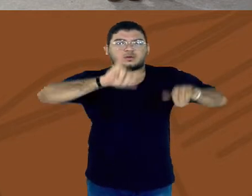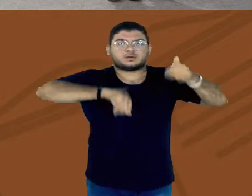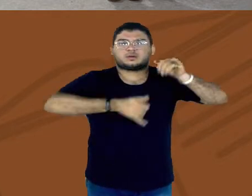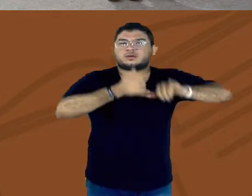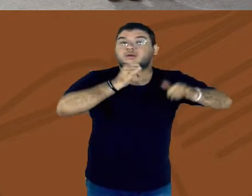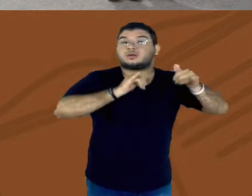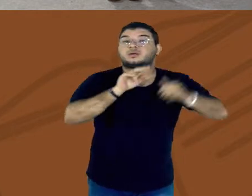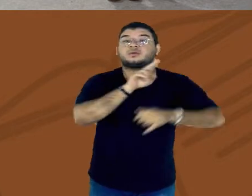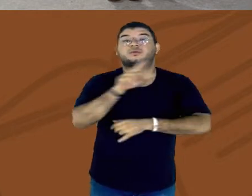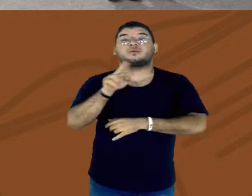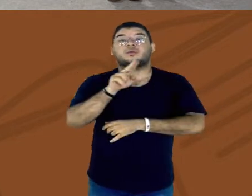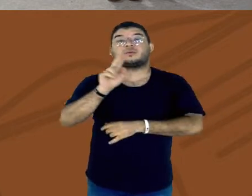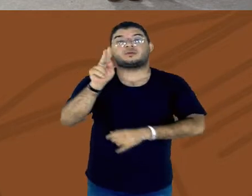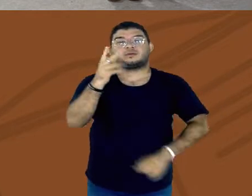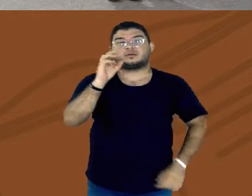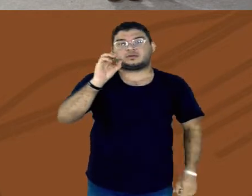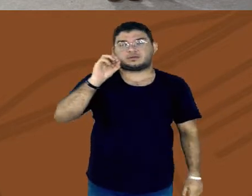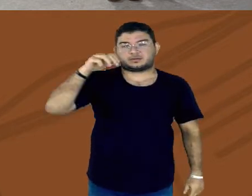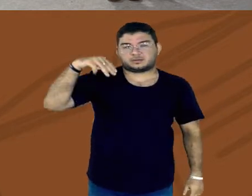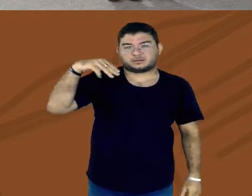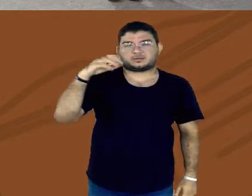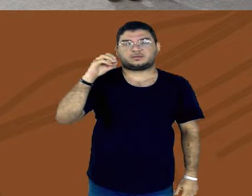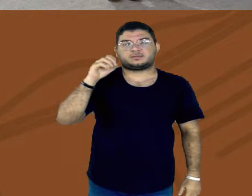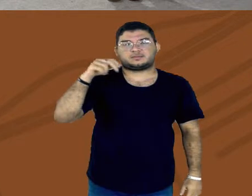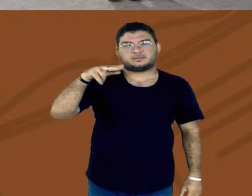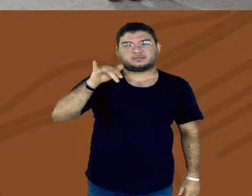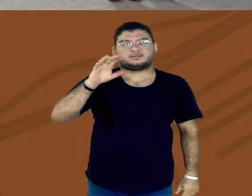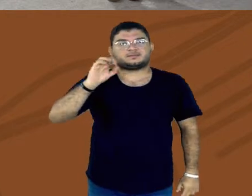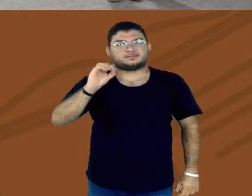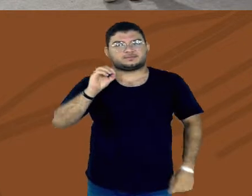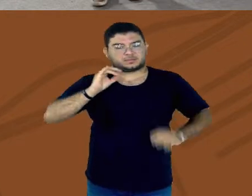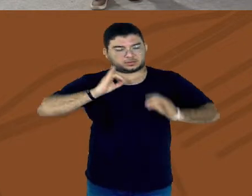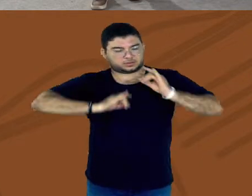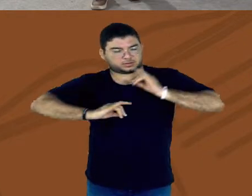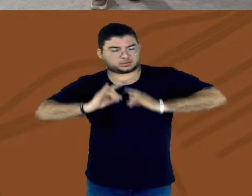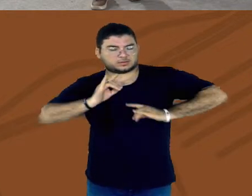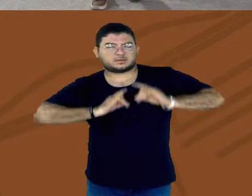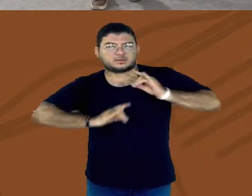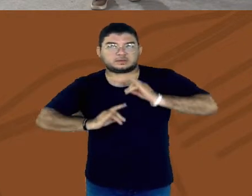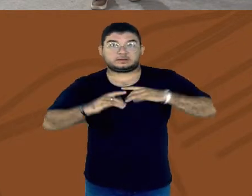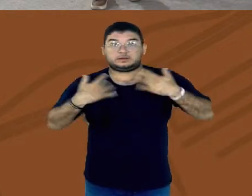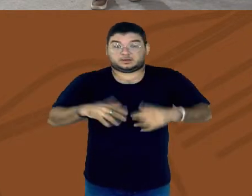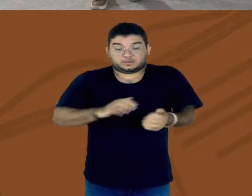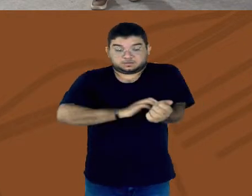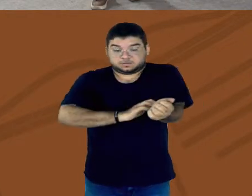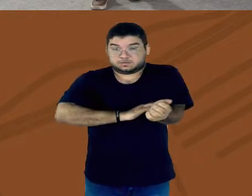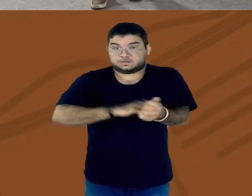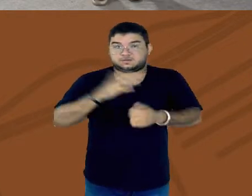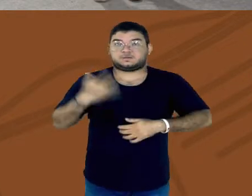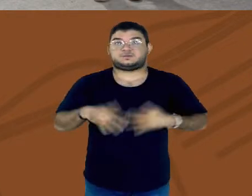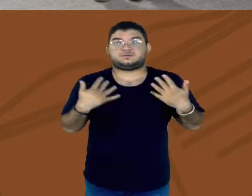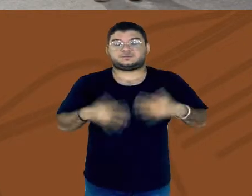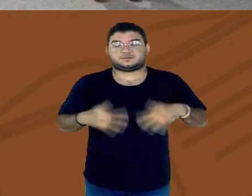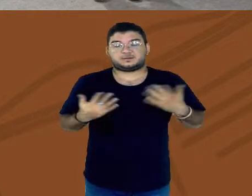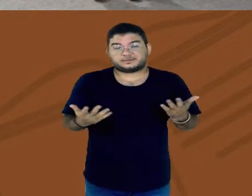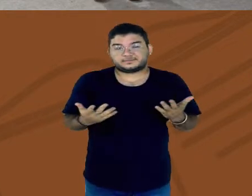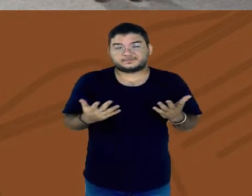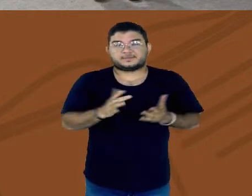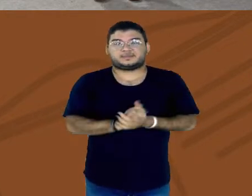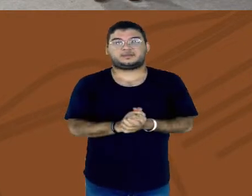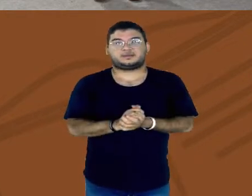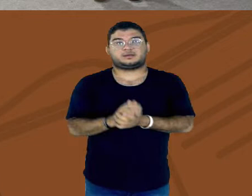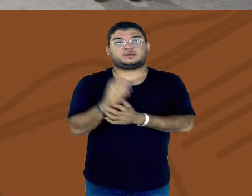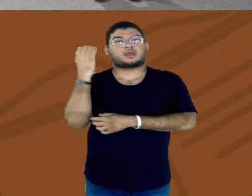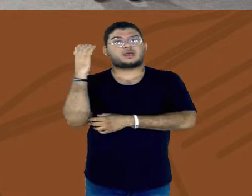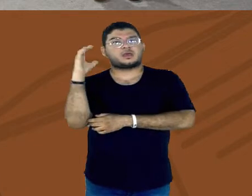nós chamamos de hormônio. Professor, eu já estou ficando nervosa, professor. Eu já estou ficando nervoso. Em Ciências